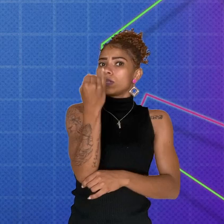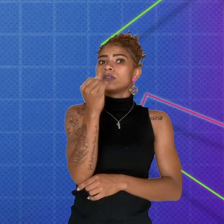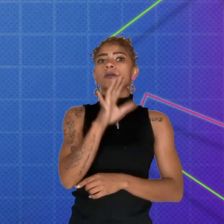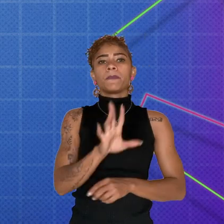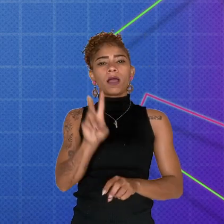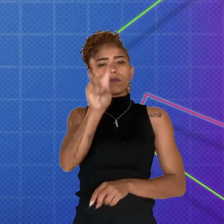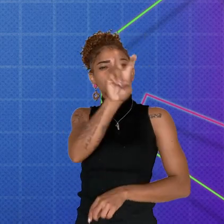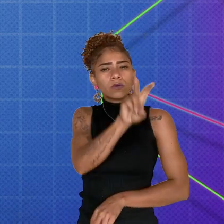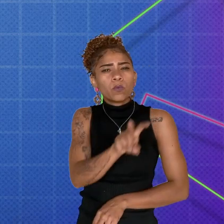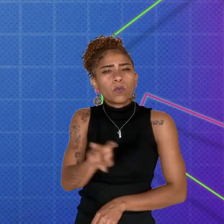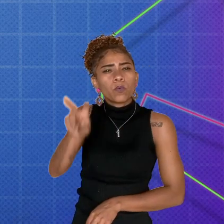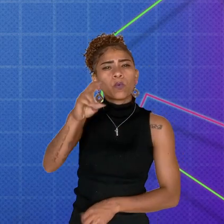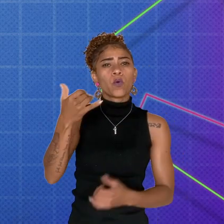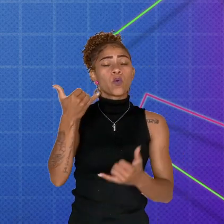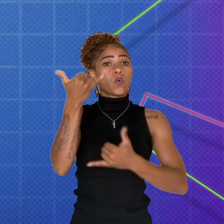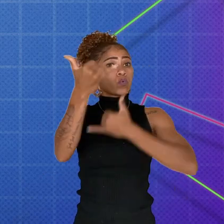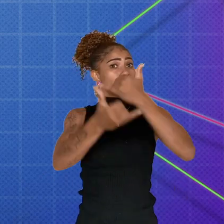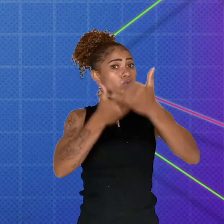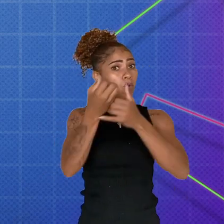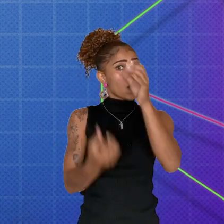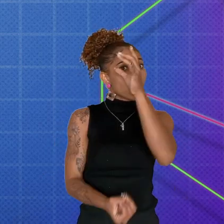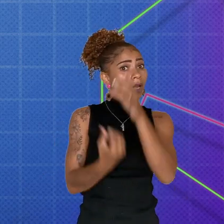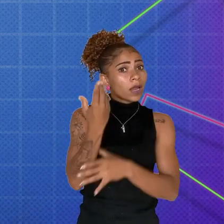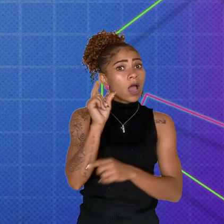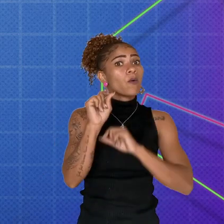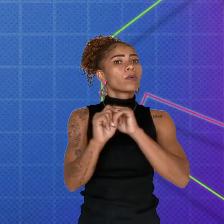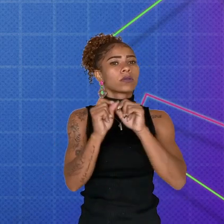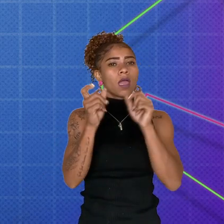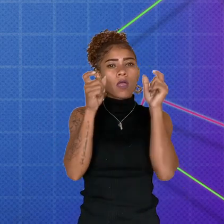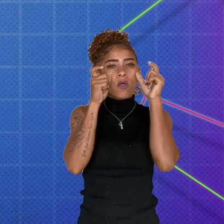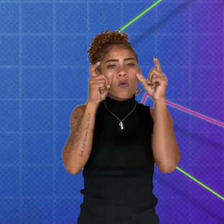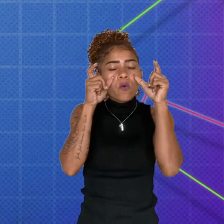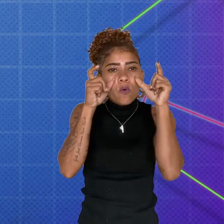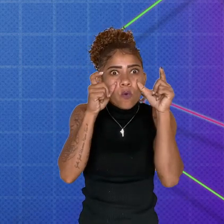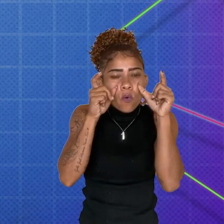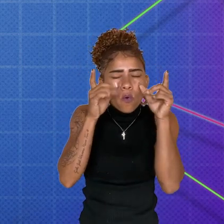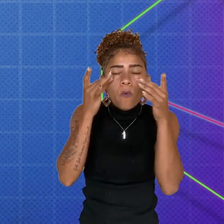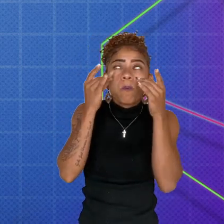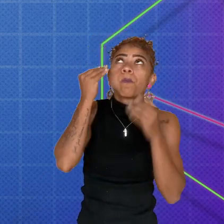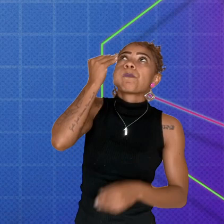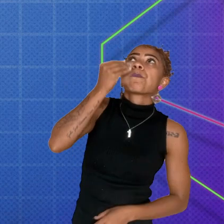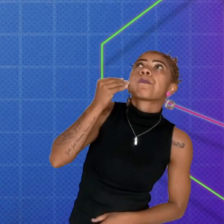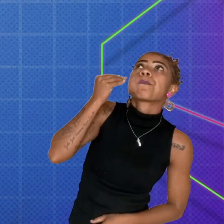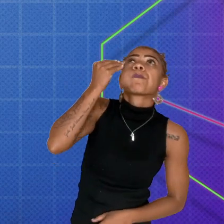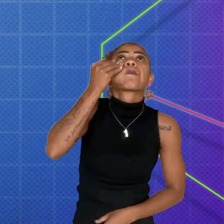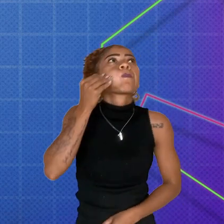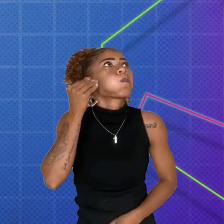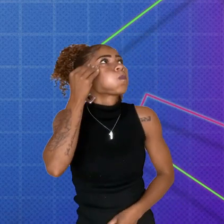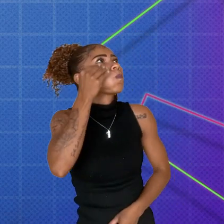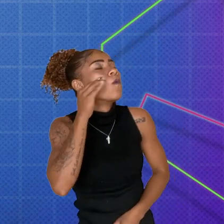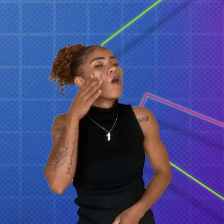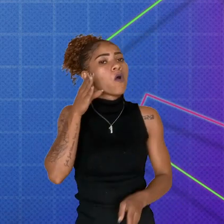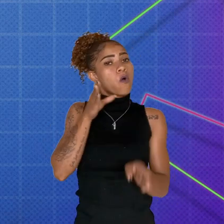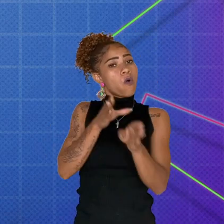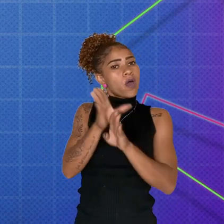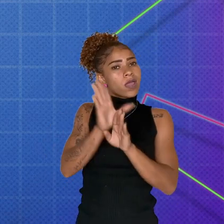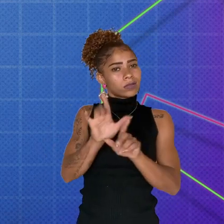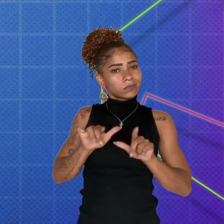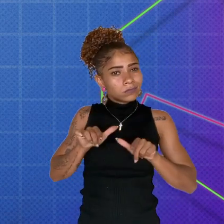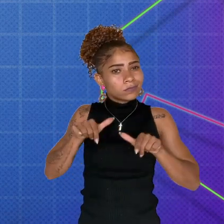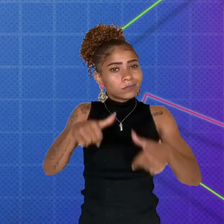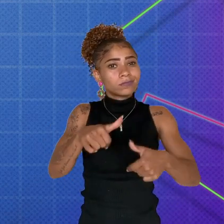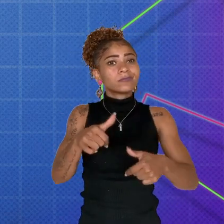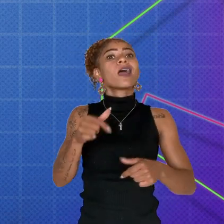da ambientação em jogos, pois ajudam a criar uma atmosfera imersiva, fornecem feedback ao jogador e orientam em sua